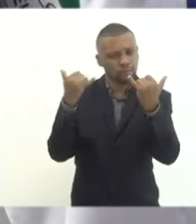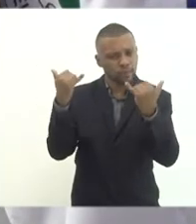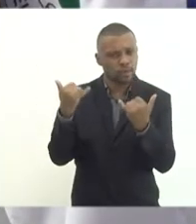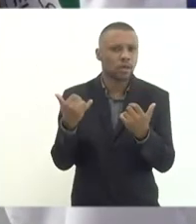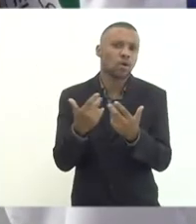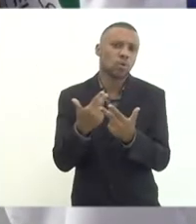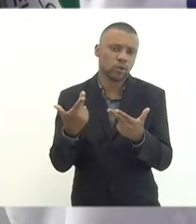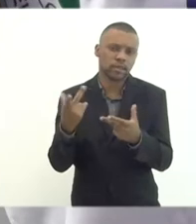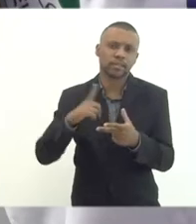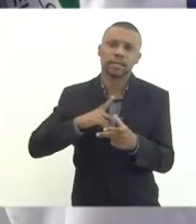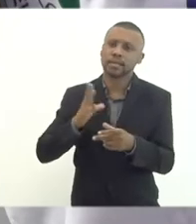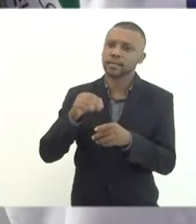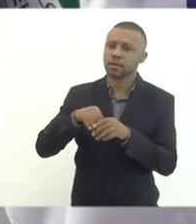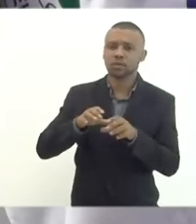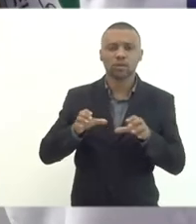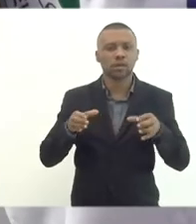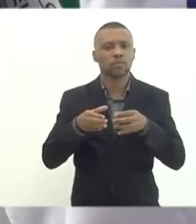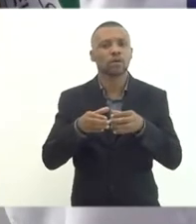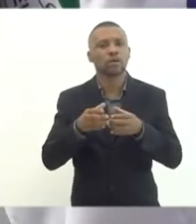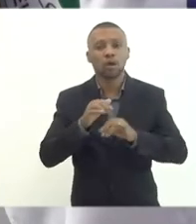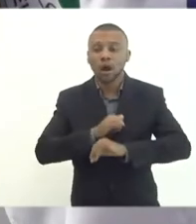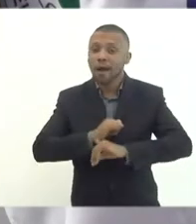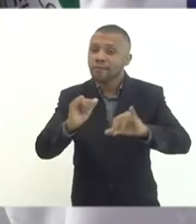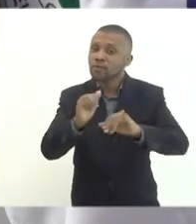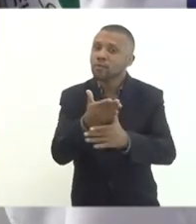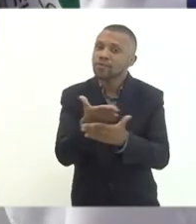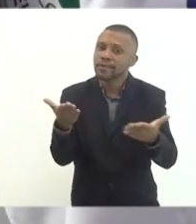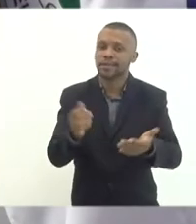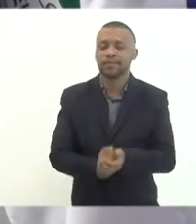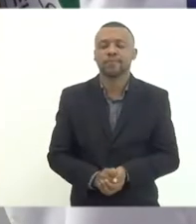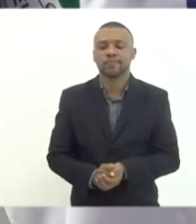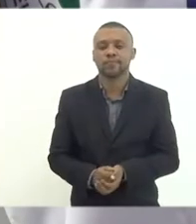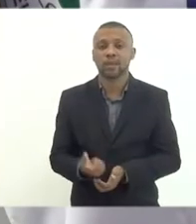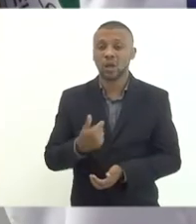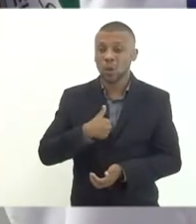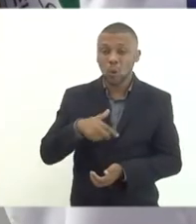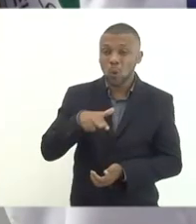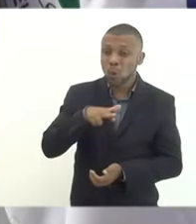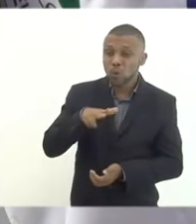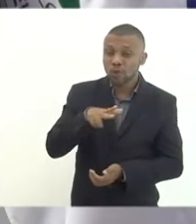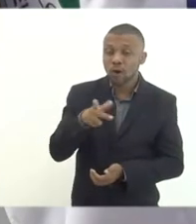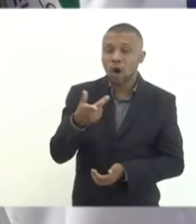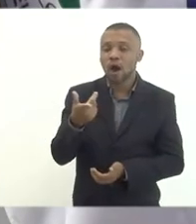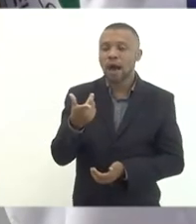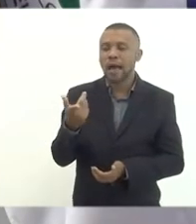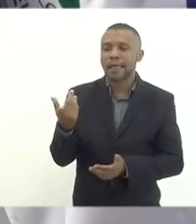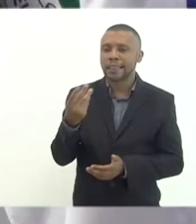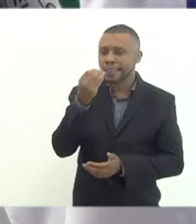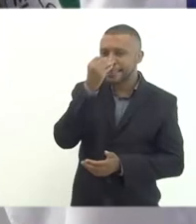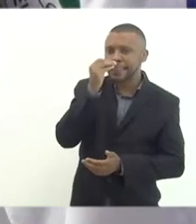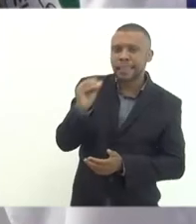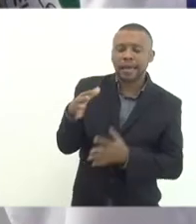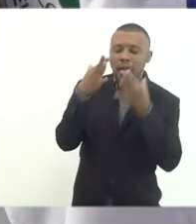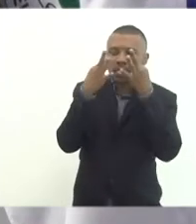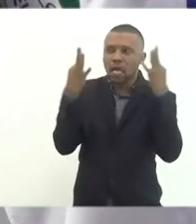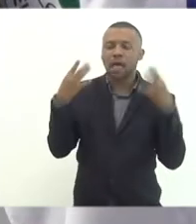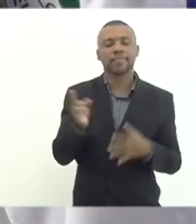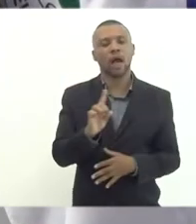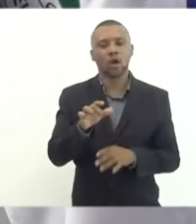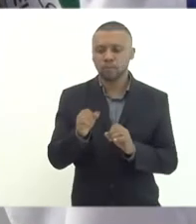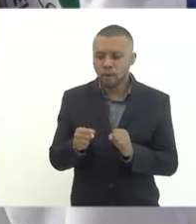e eu digo a vocês não me importarei no meu empenho na minha dedicação